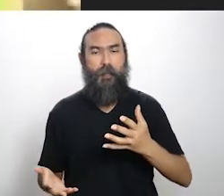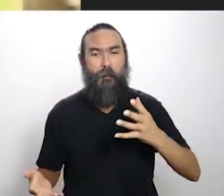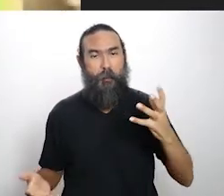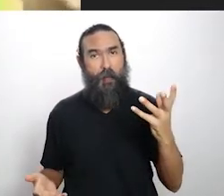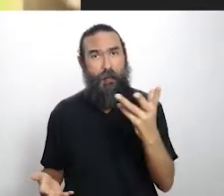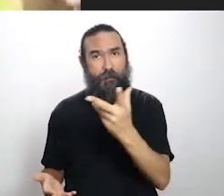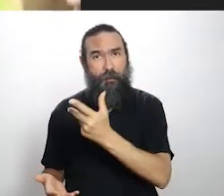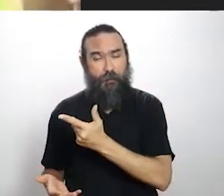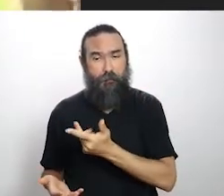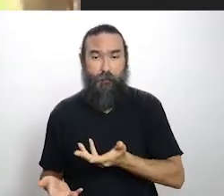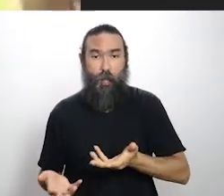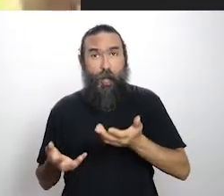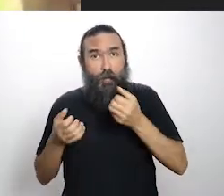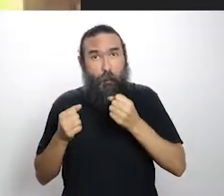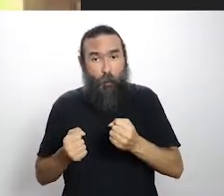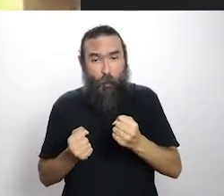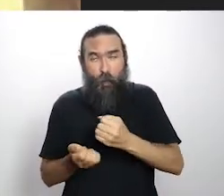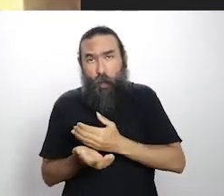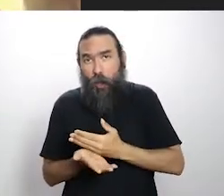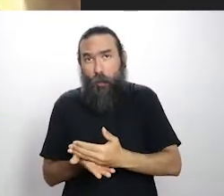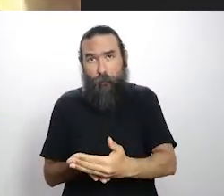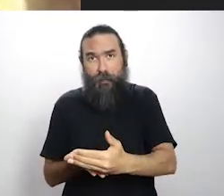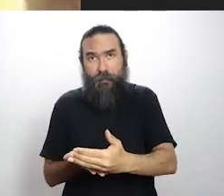Bom, maravilha, acho que a gente já pode começar.